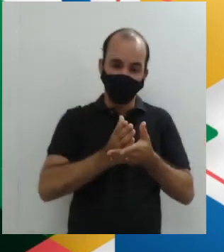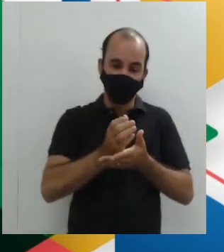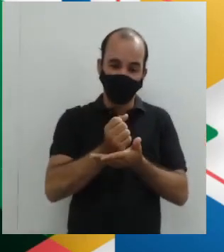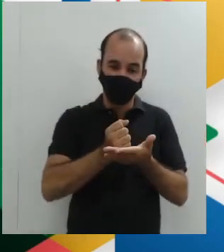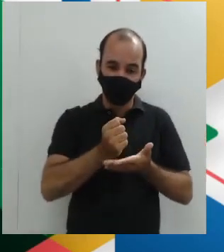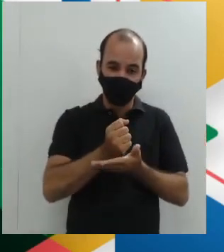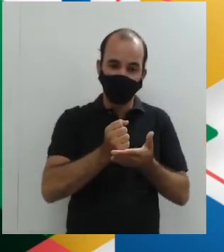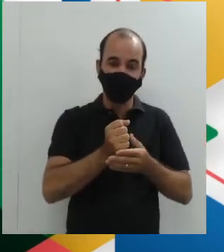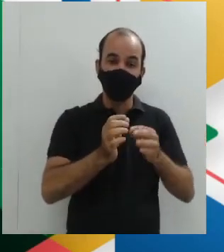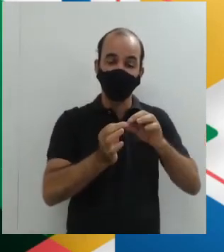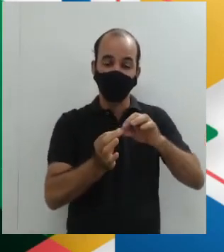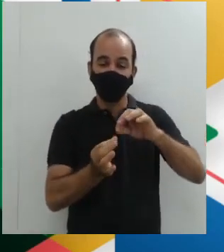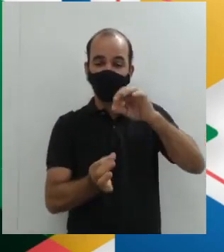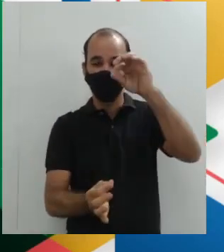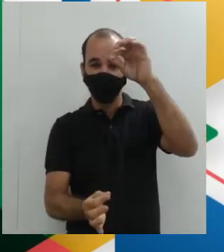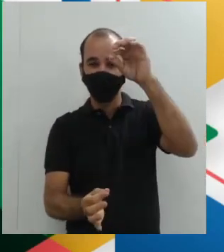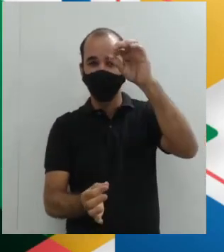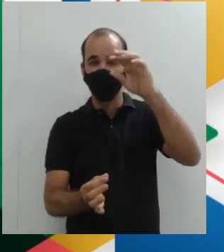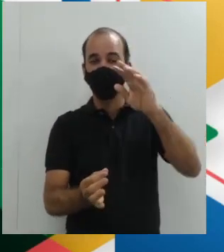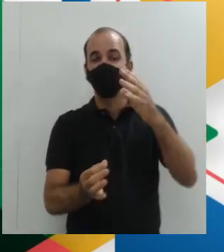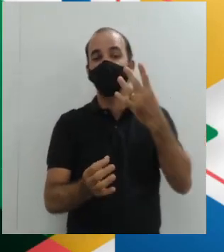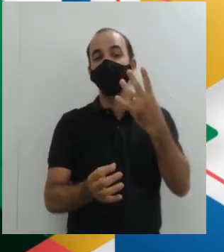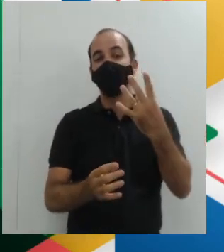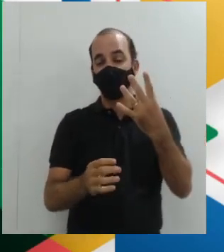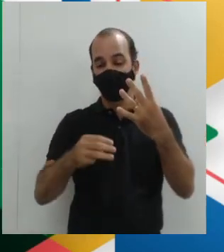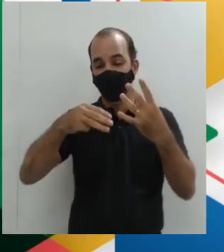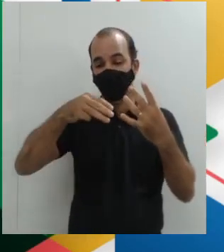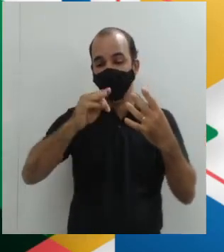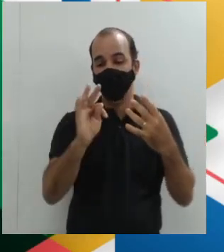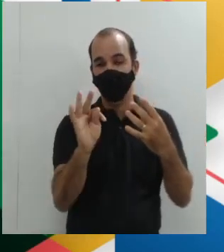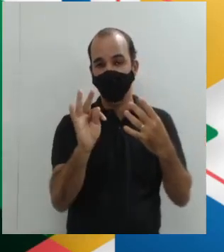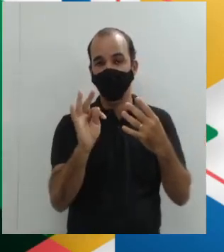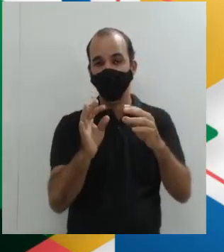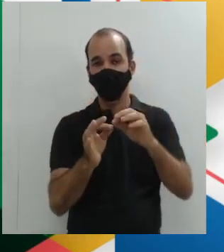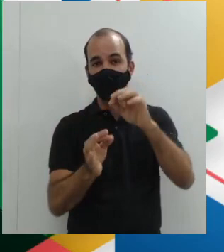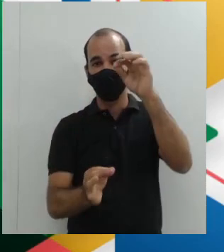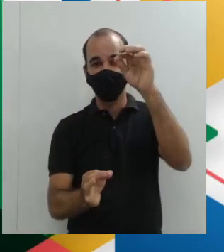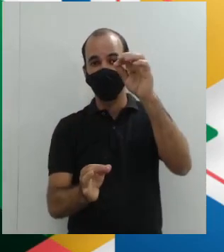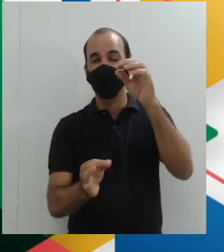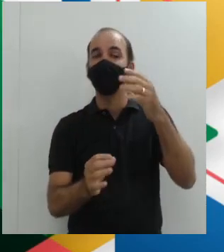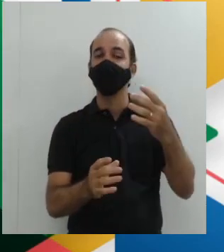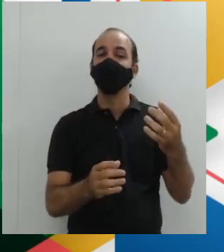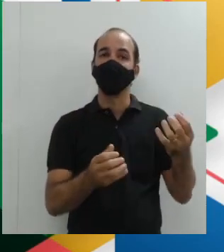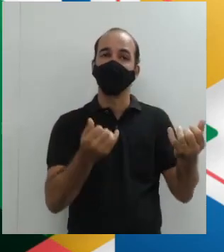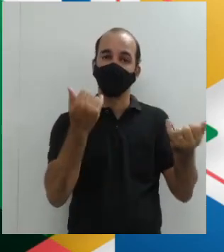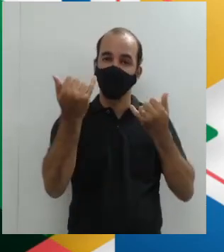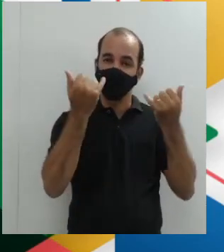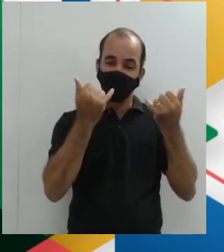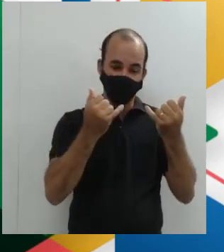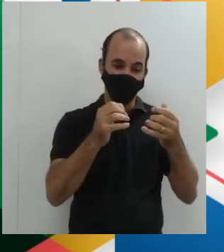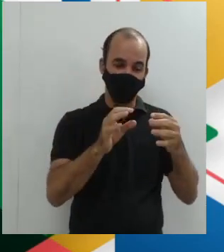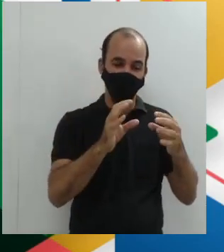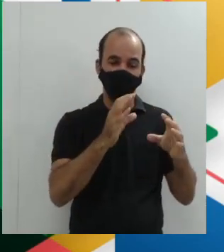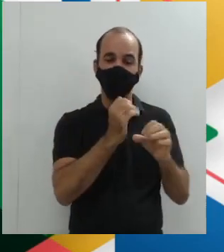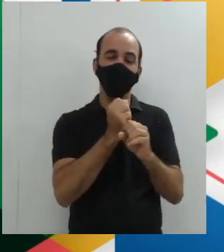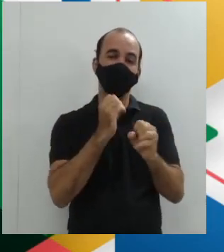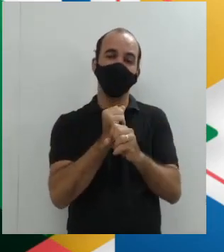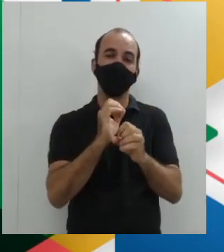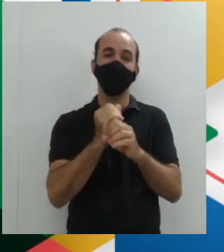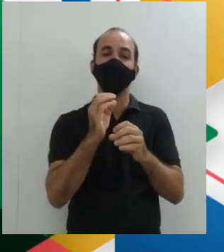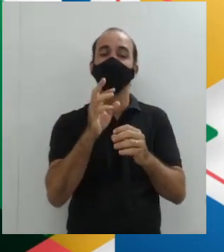a 4 metros. Com base nessas informações, qual a medida da área da base dessa